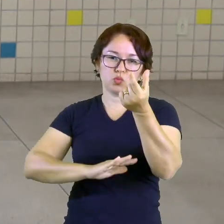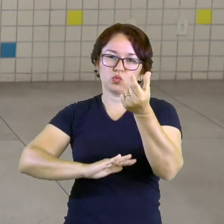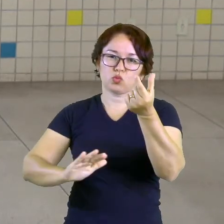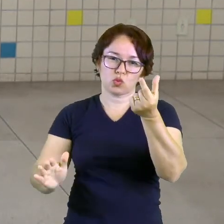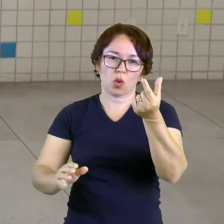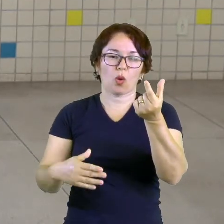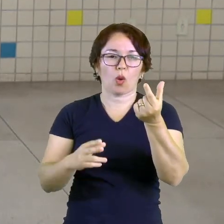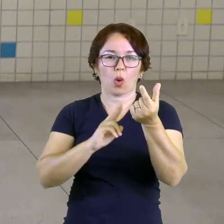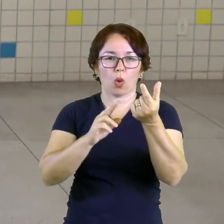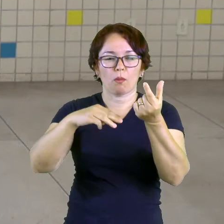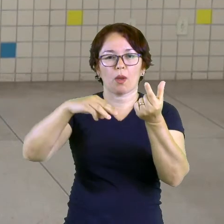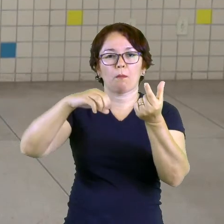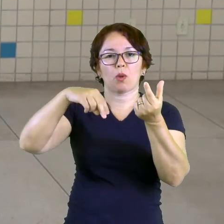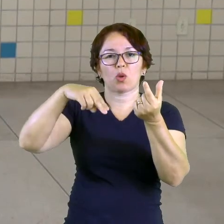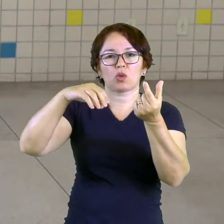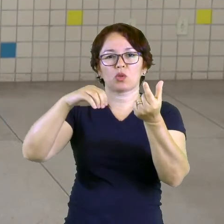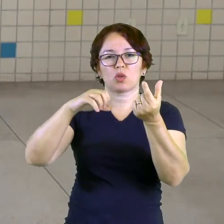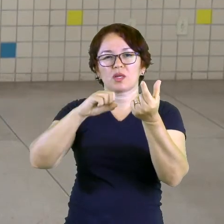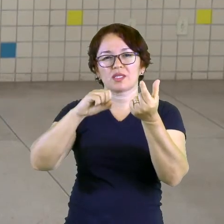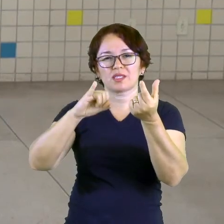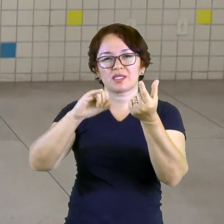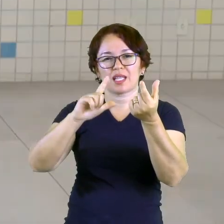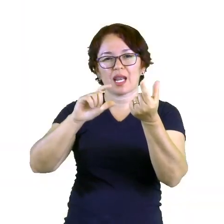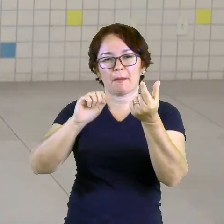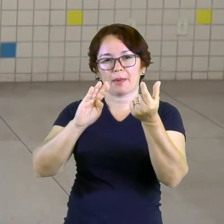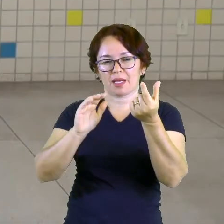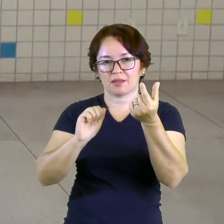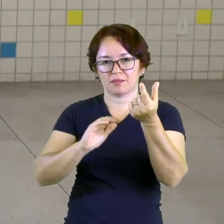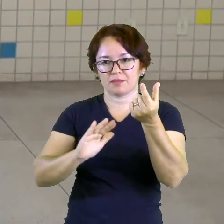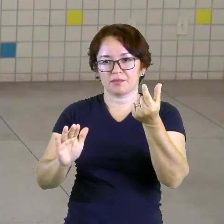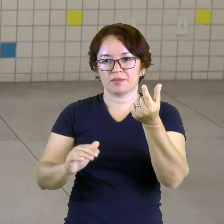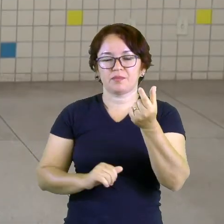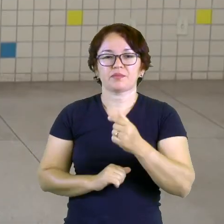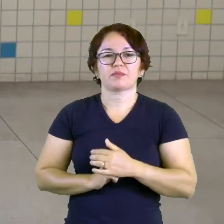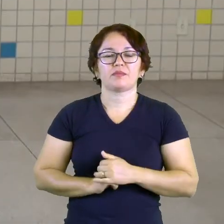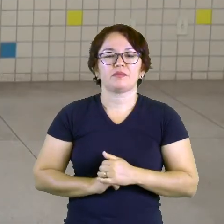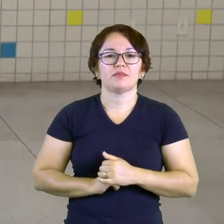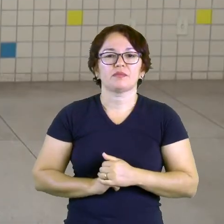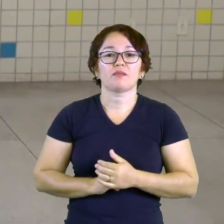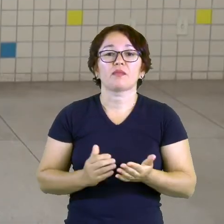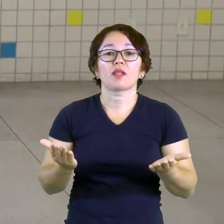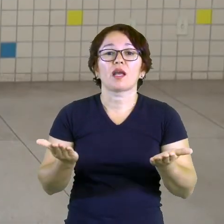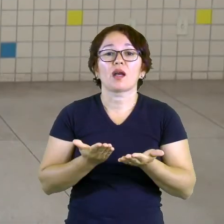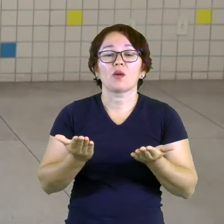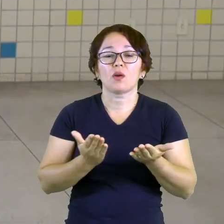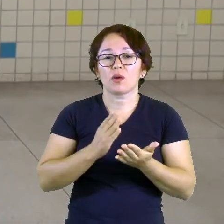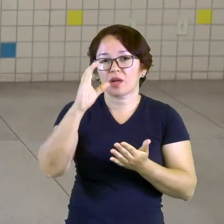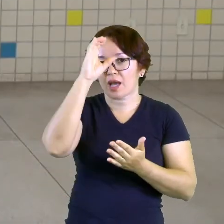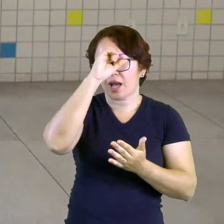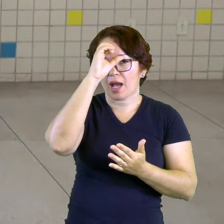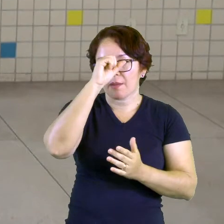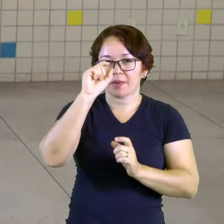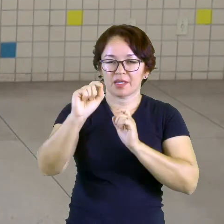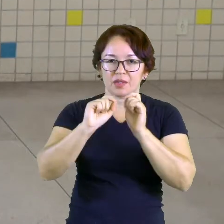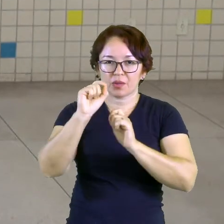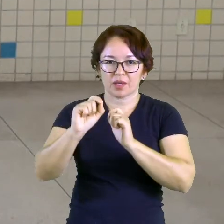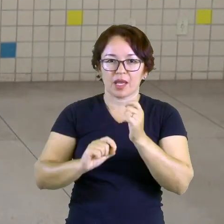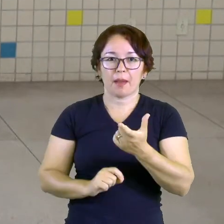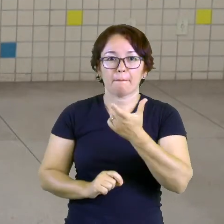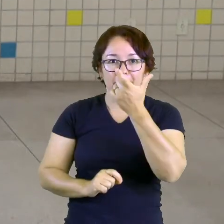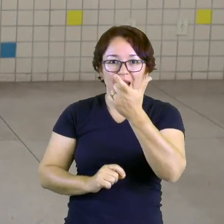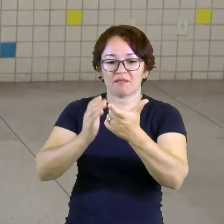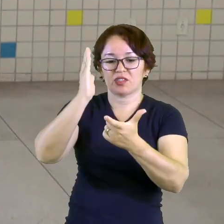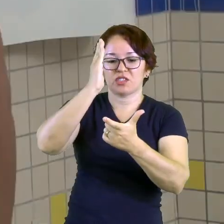chamada de monossílaba. E agora, vamos conhecer as palavras que são